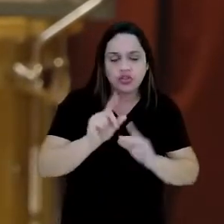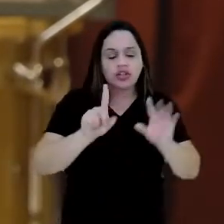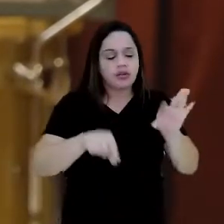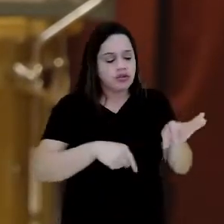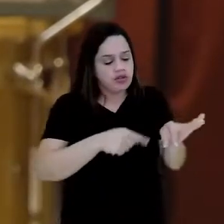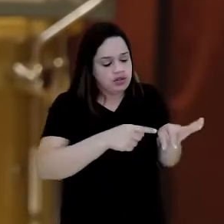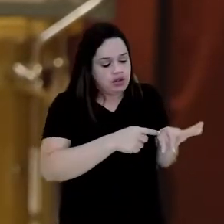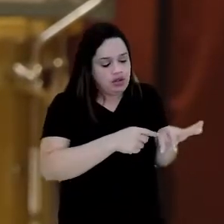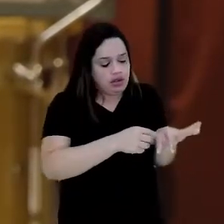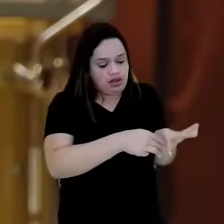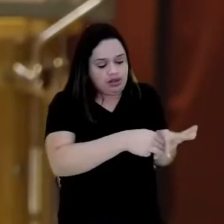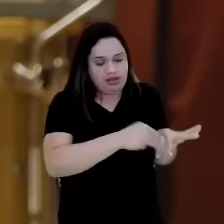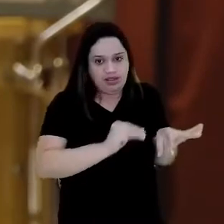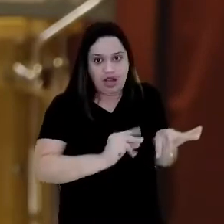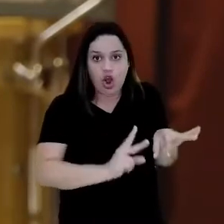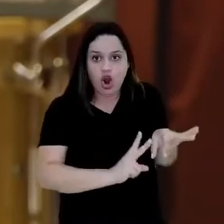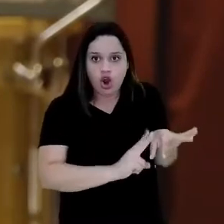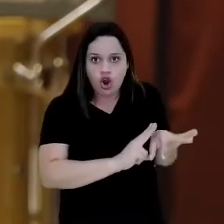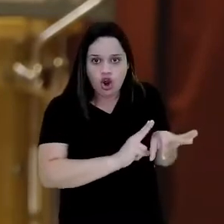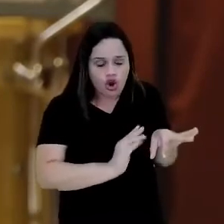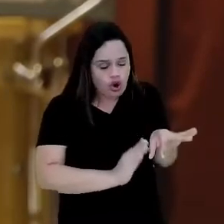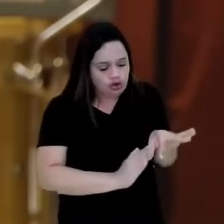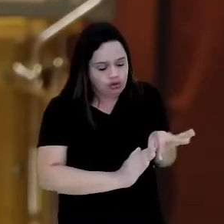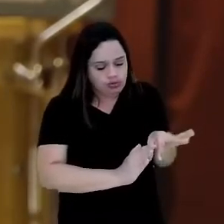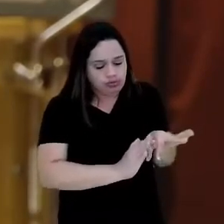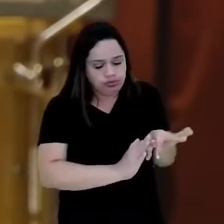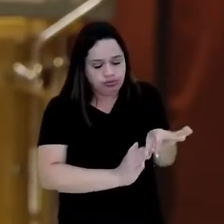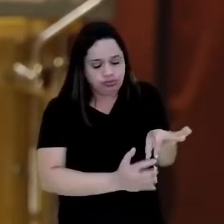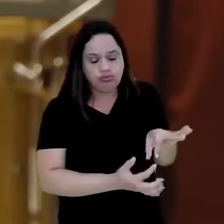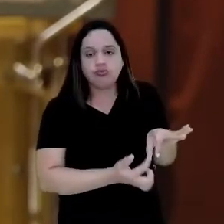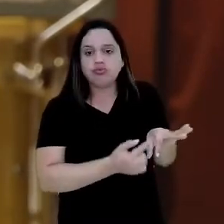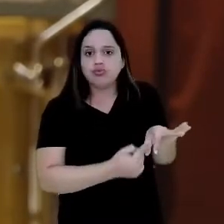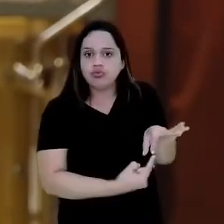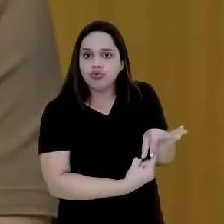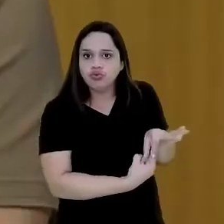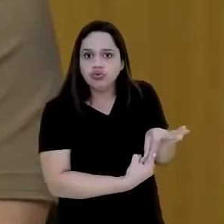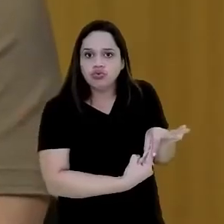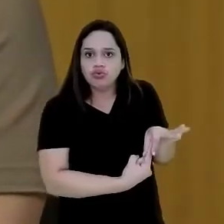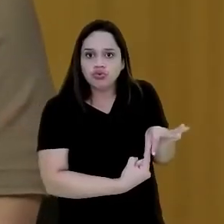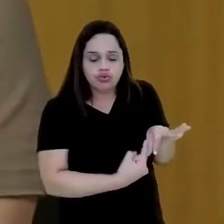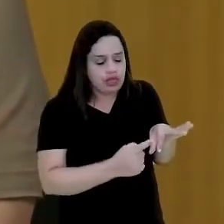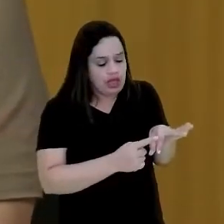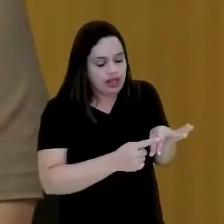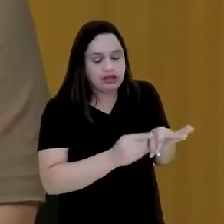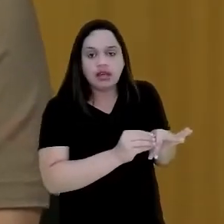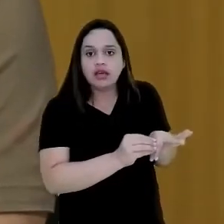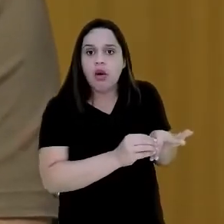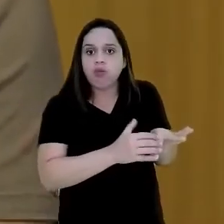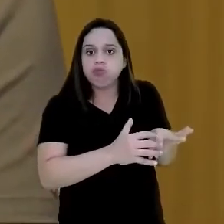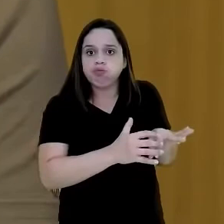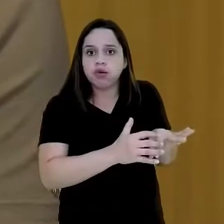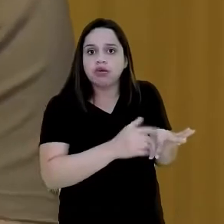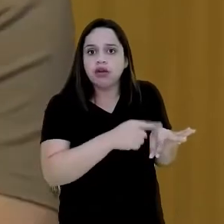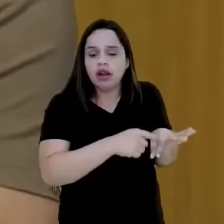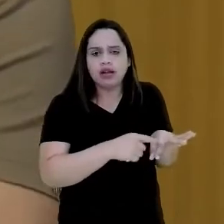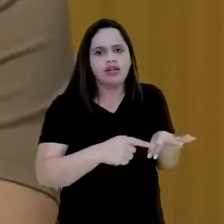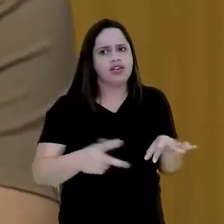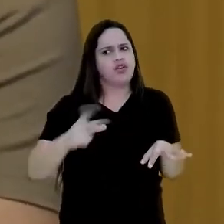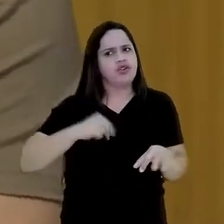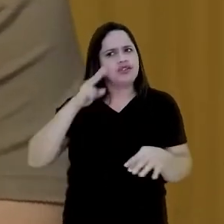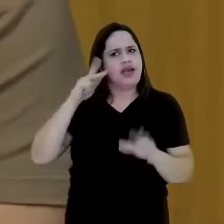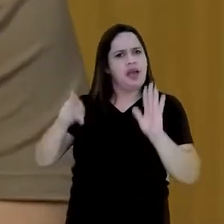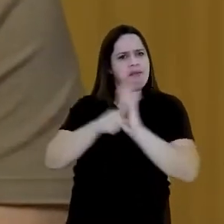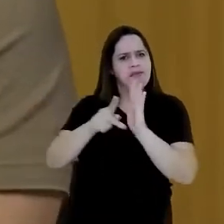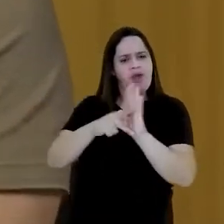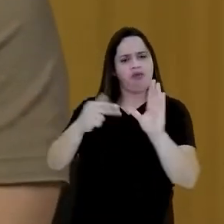preenchimento de mim num o pequeno e aumento grande e a ficar tudo para dentro William só eu trabalhando é você